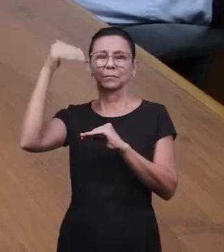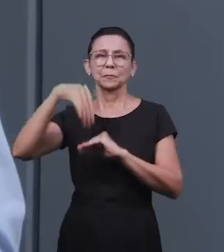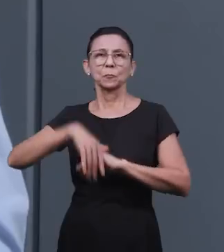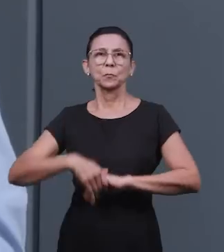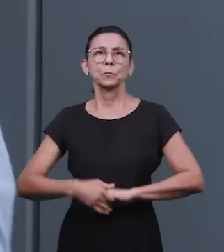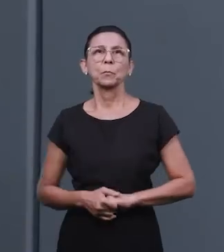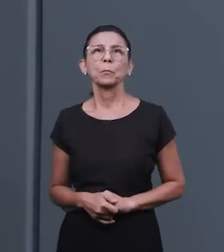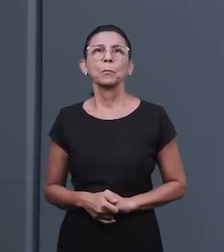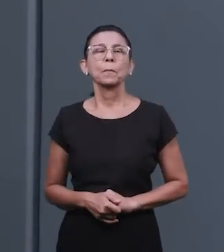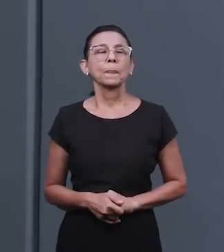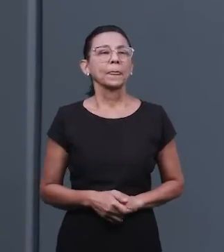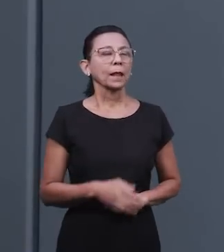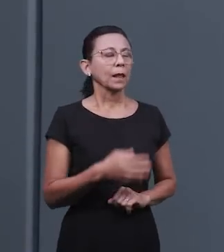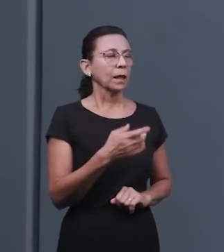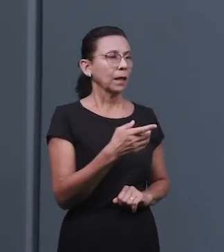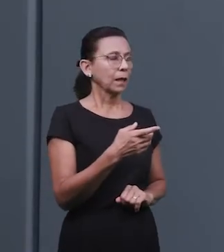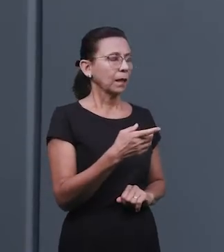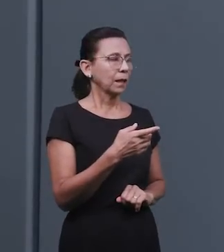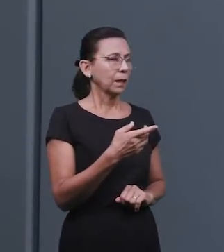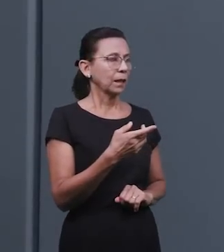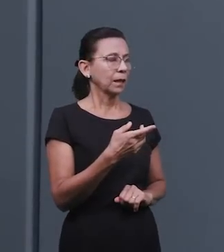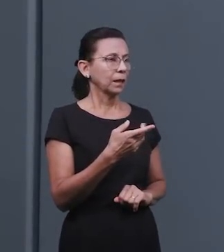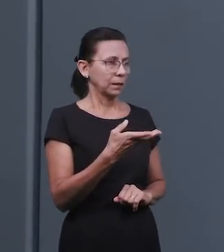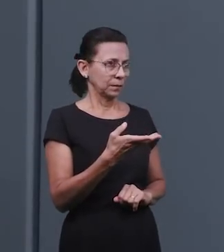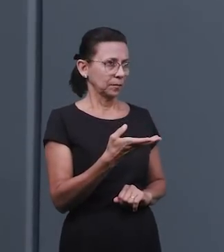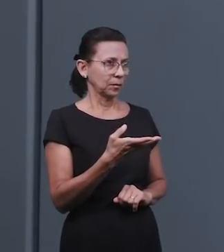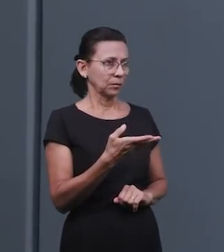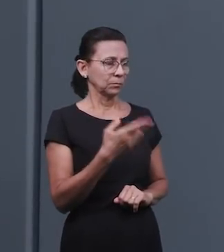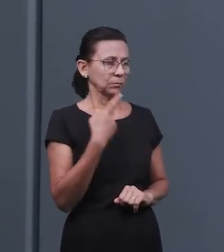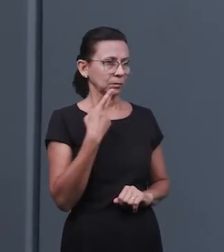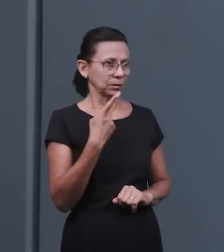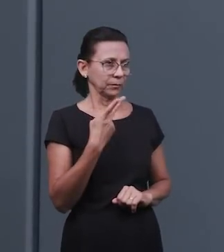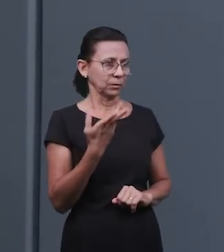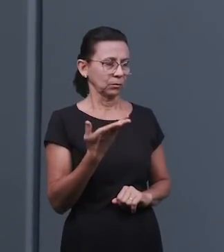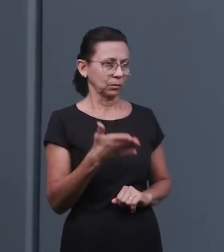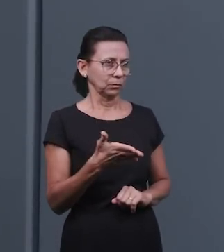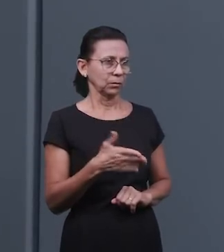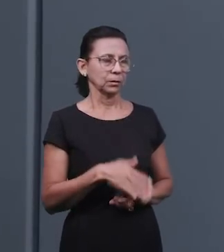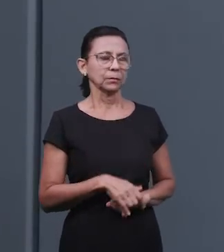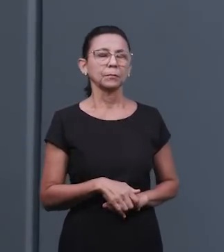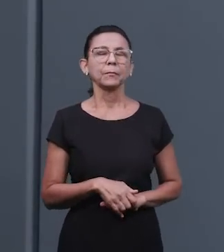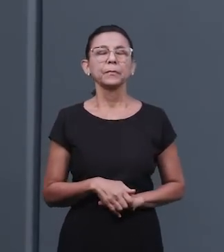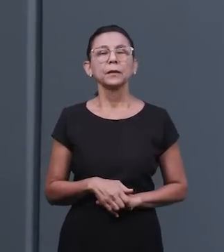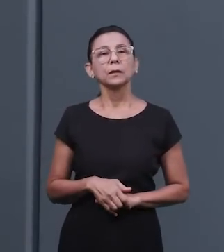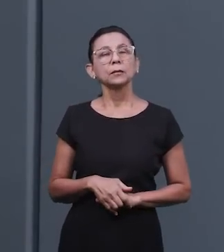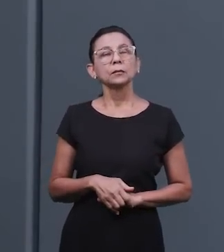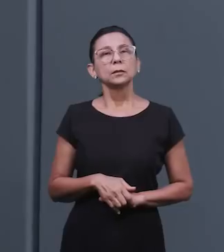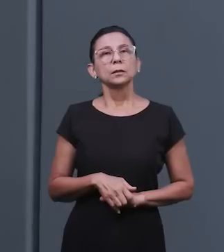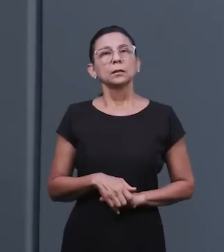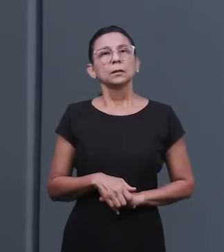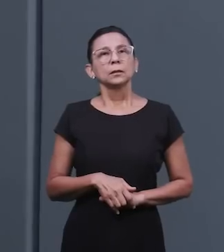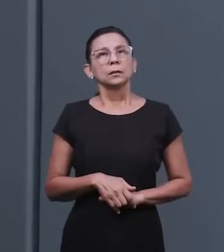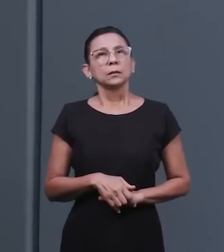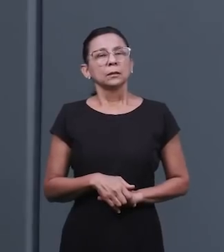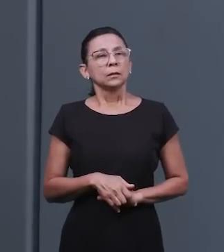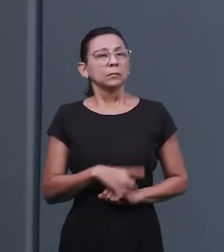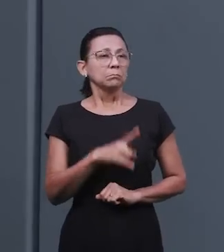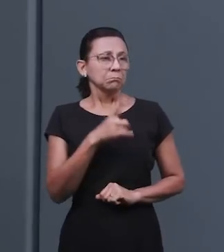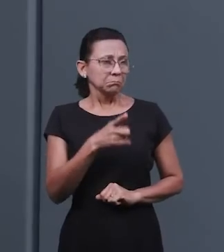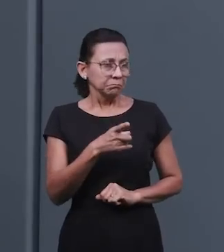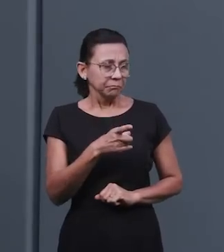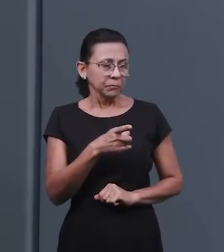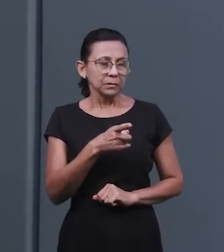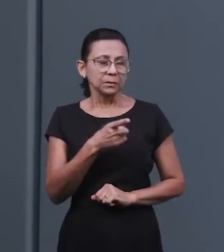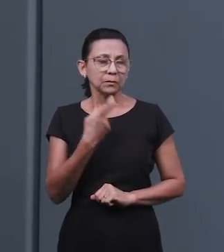do que isso. Diniz, a gente pode, então, diante disso que você abordou aqui agora, a gente pode falar que